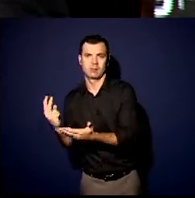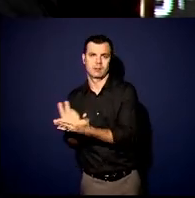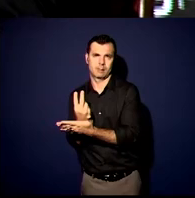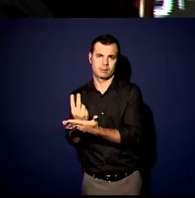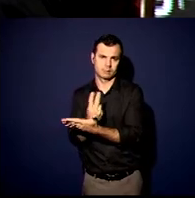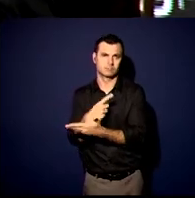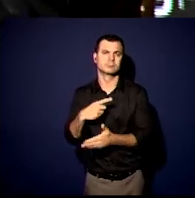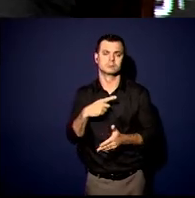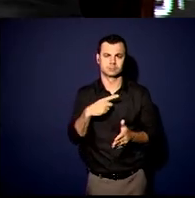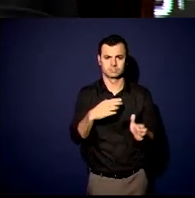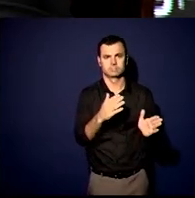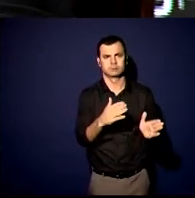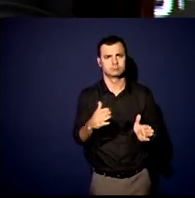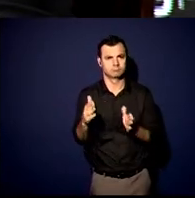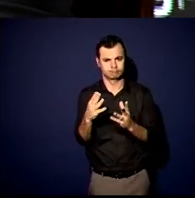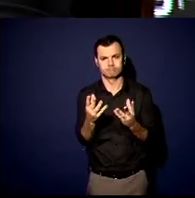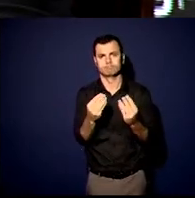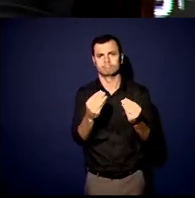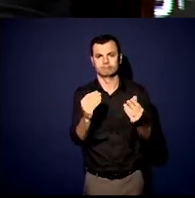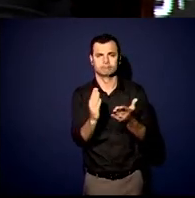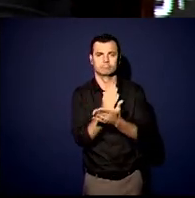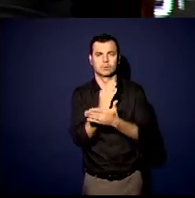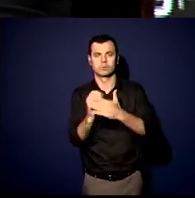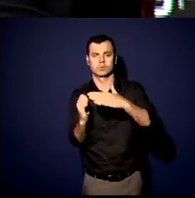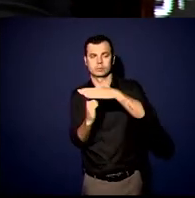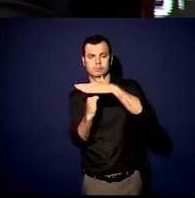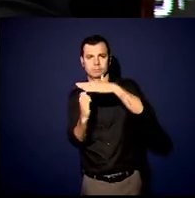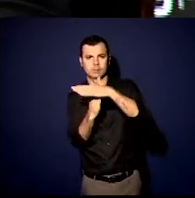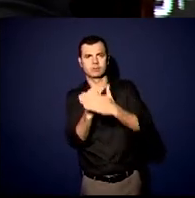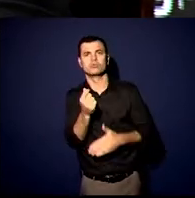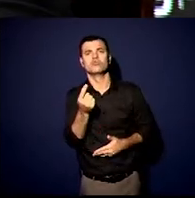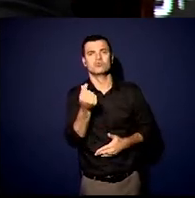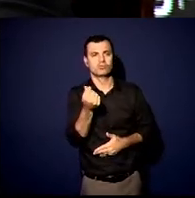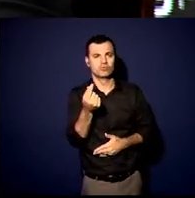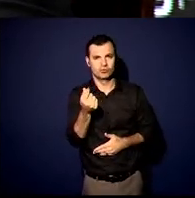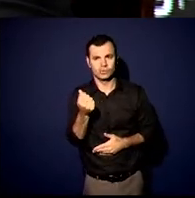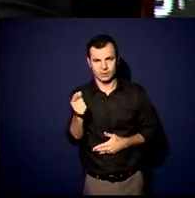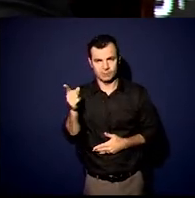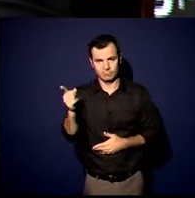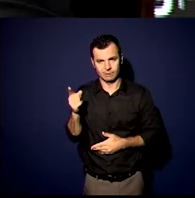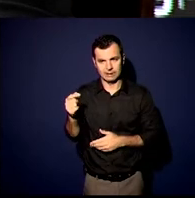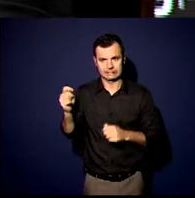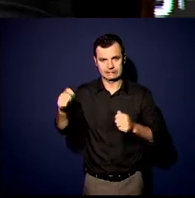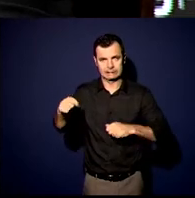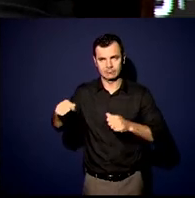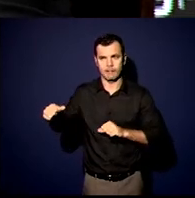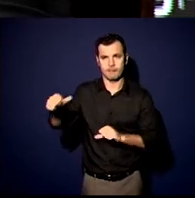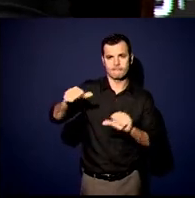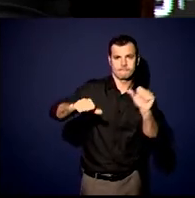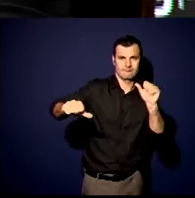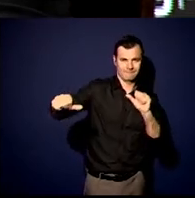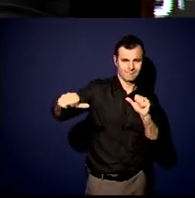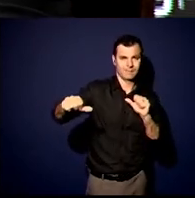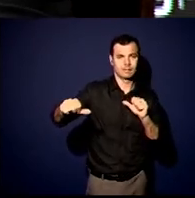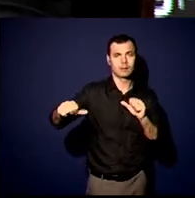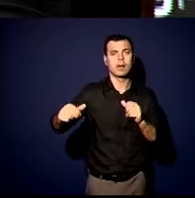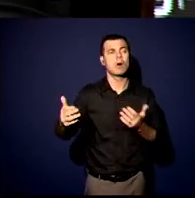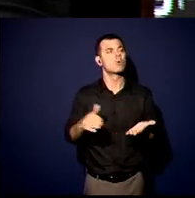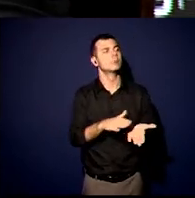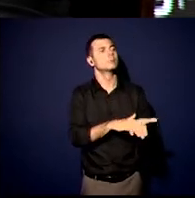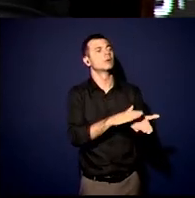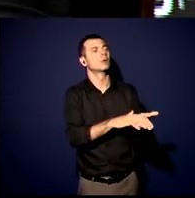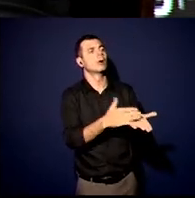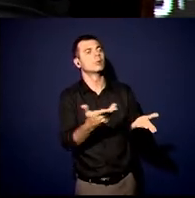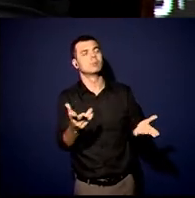que transita inclusive por empresas que fazem a lavagem de dinheiro e que há um impulso às vezes eu sou até cobrado Porque que a gente